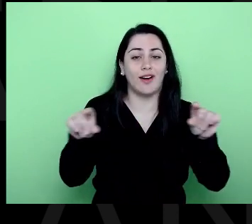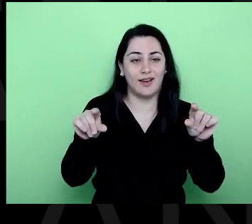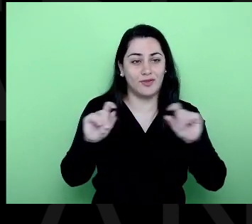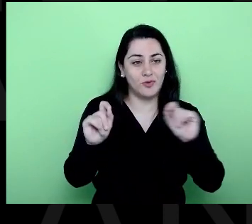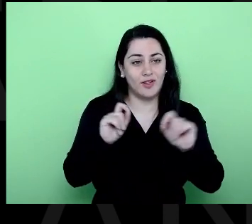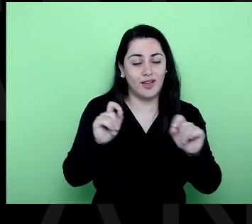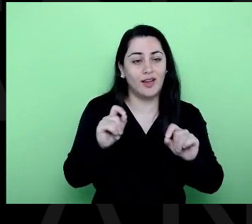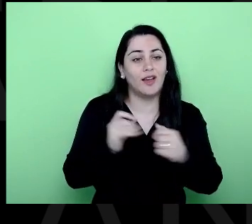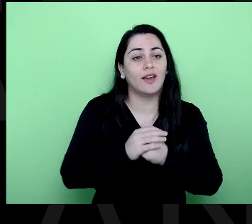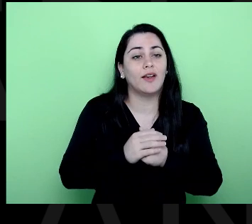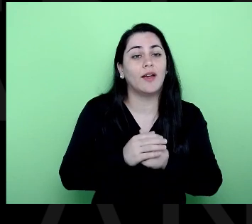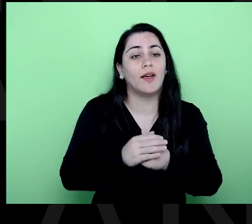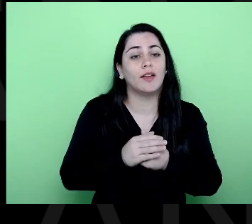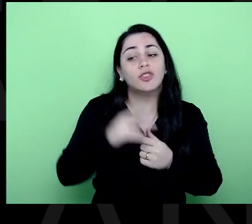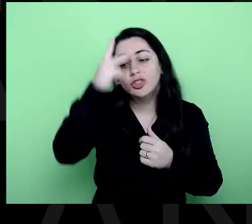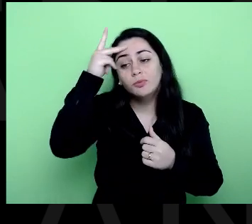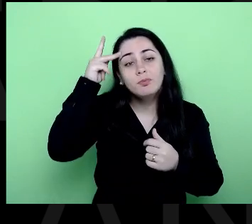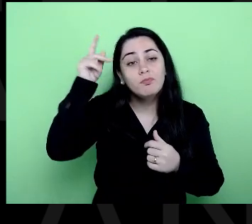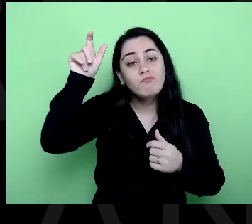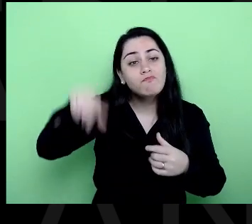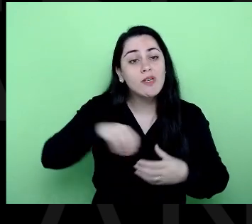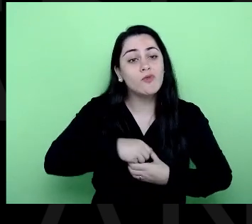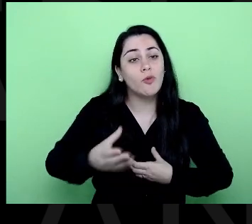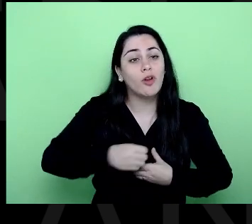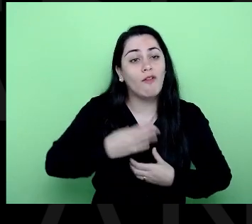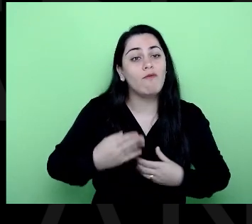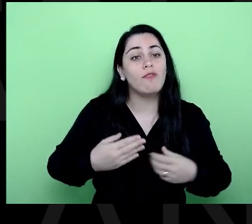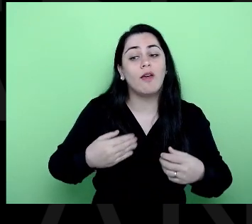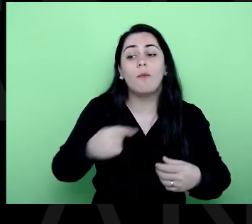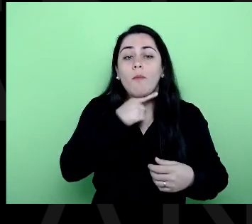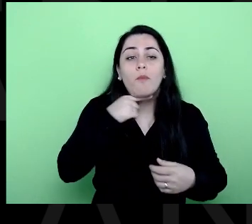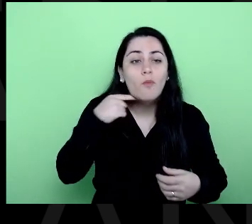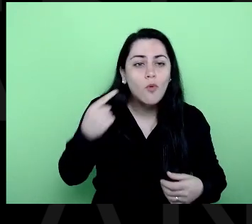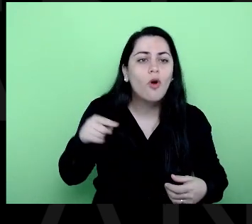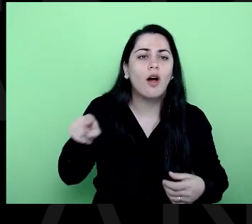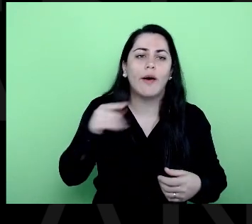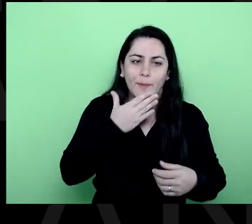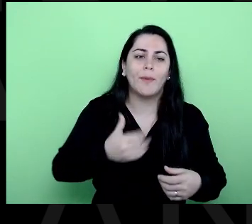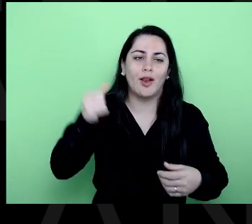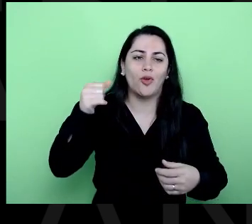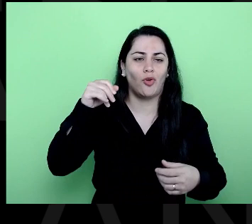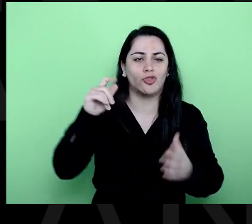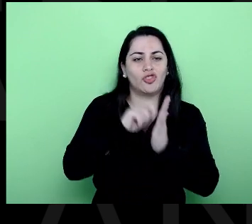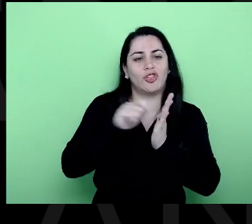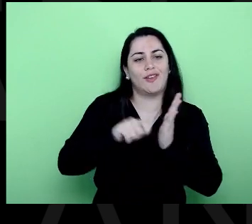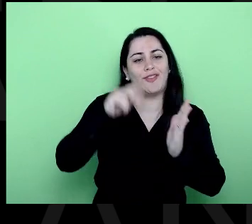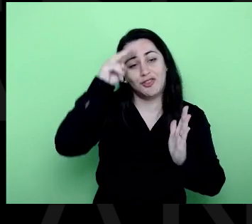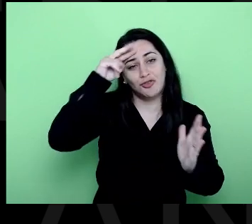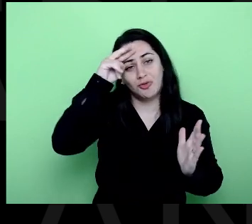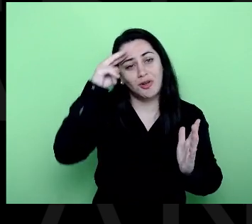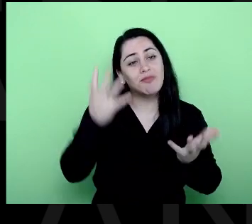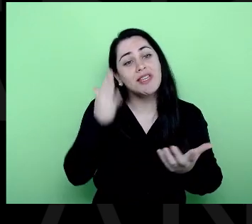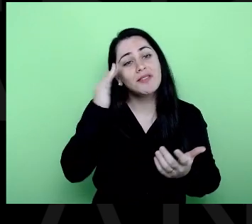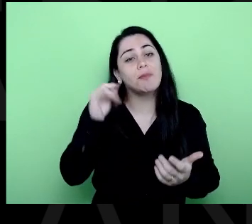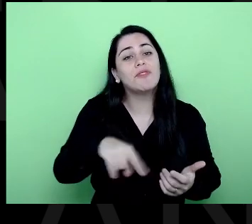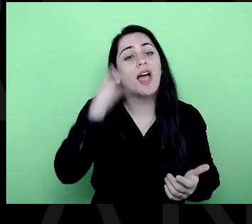diz que biografado bom é biografado morto. Queria saber o que vocês pensam disso,